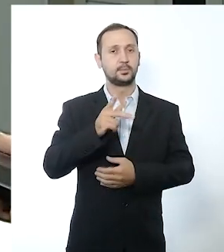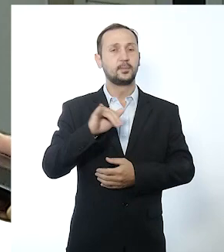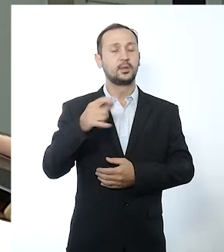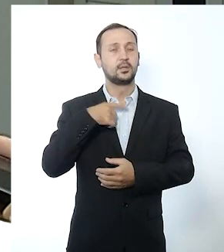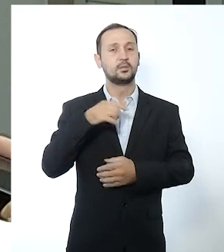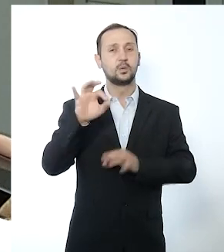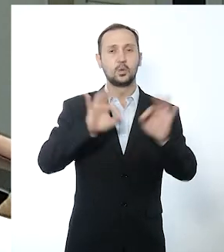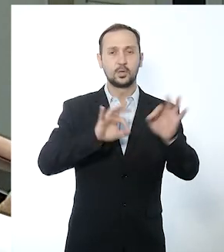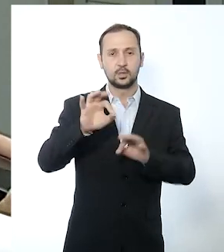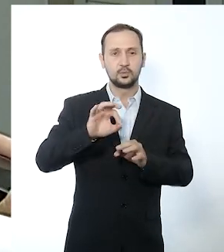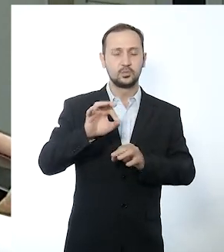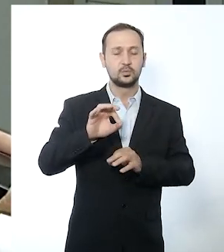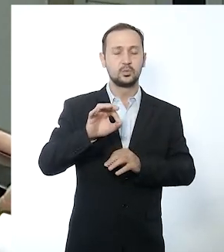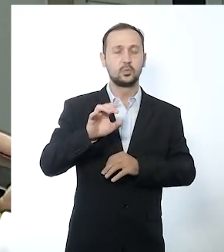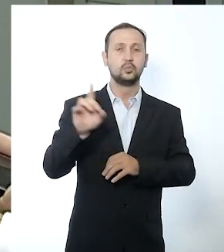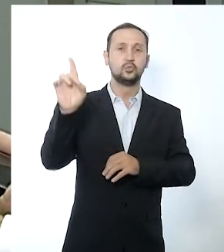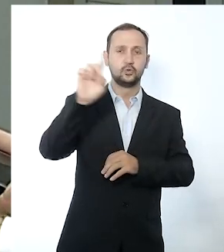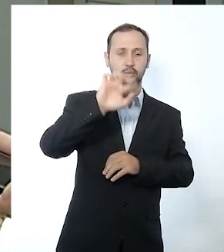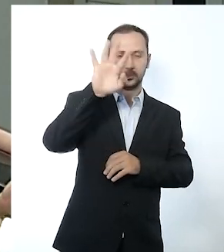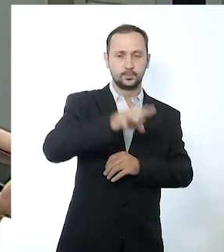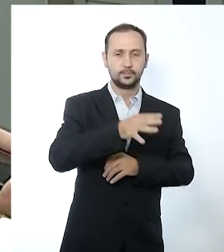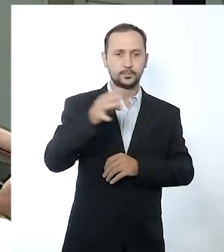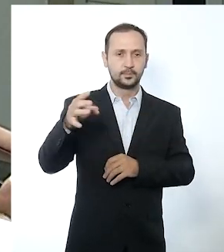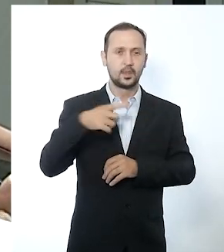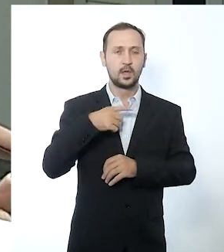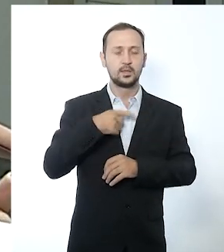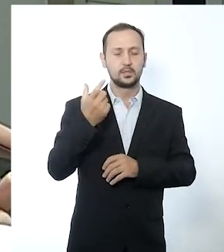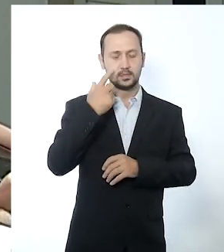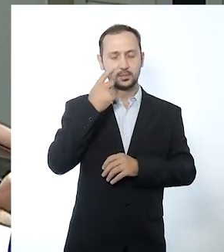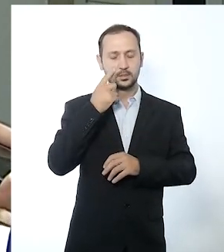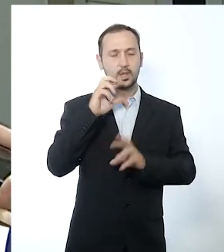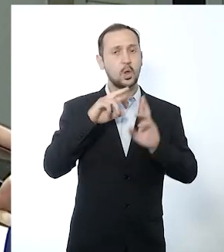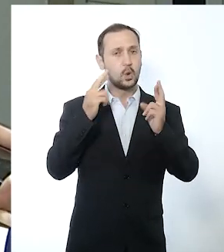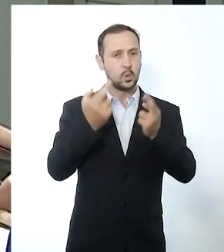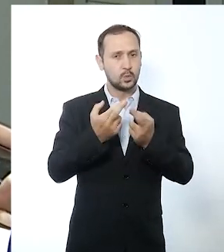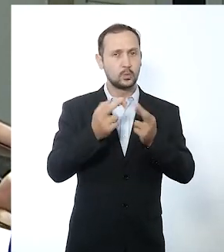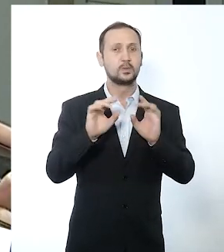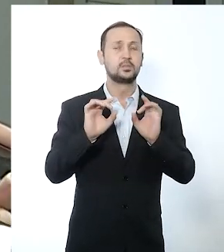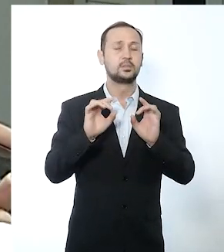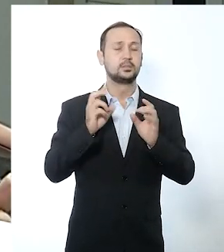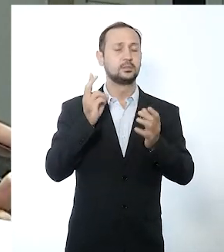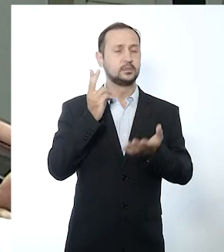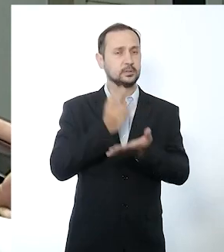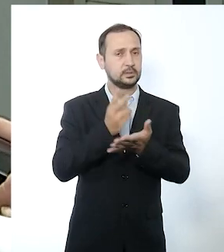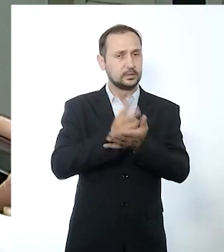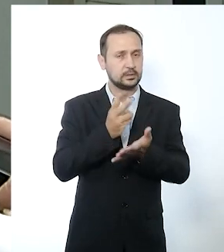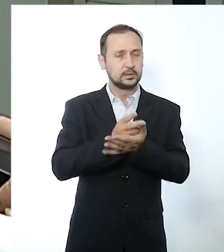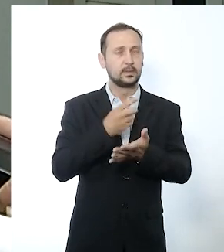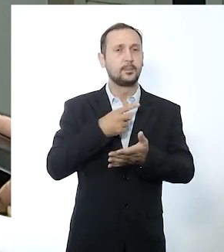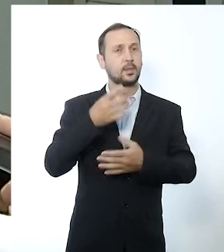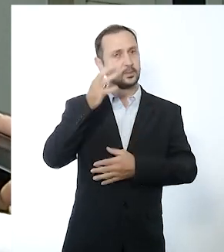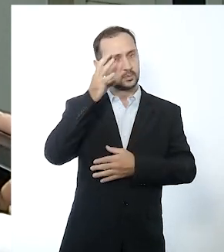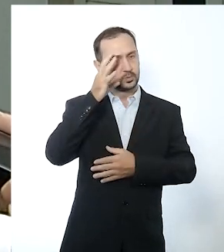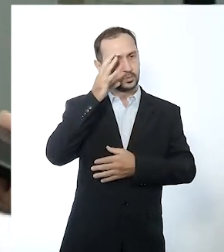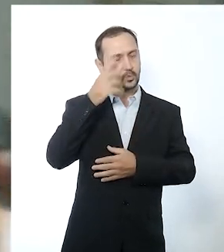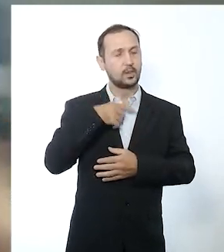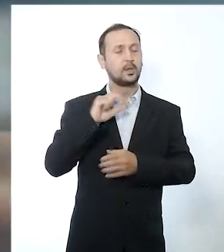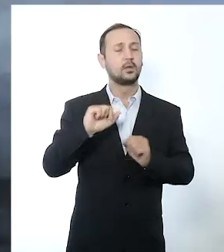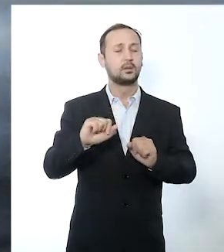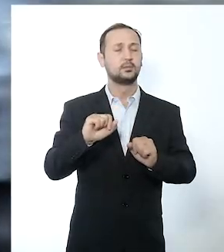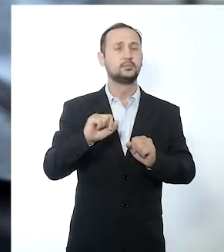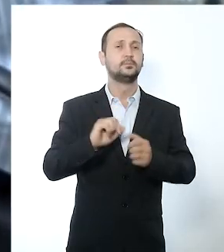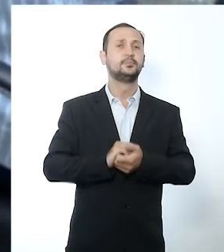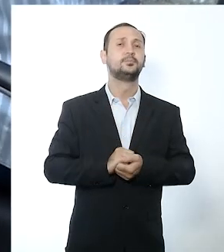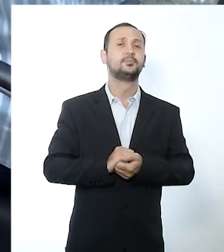Definimos um calendário, as reuniões ordinárias toda quarta-feira, às 14 horas, e podendo ter as